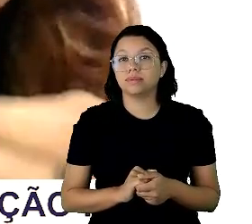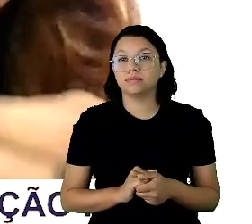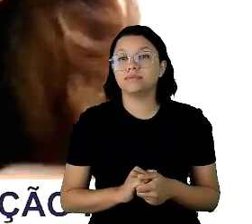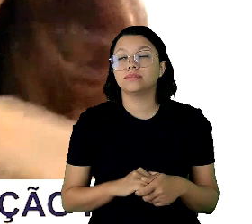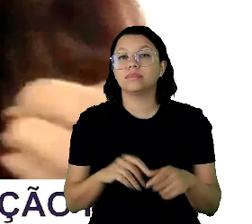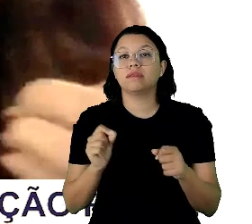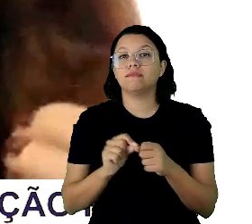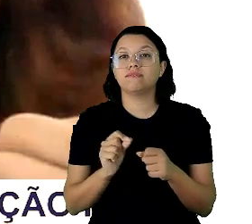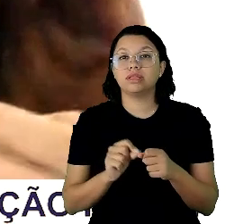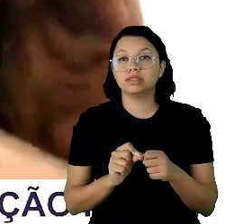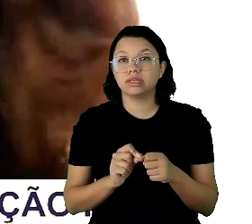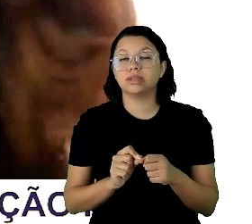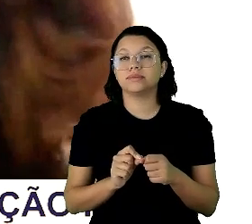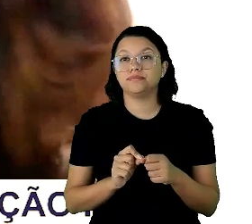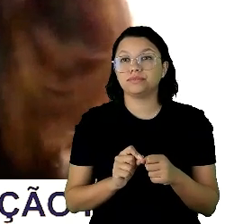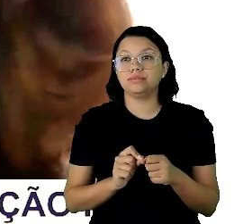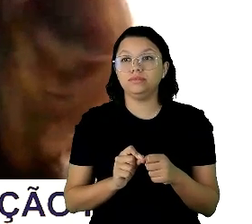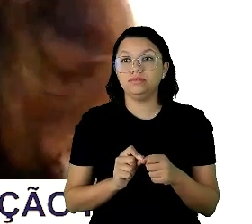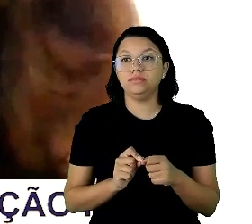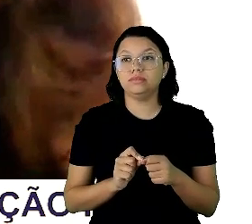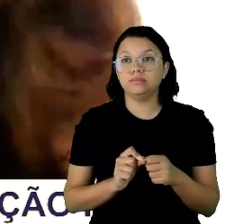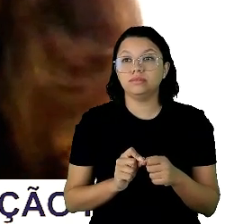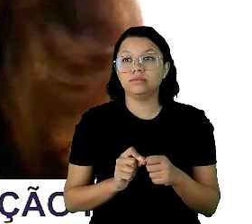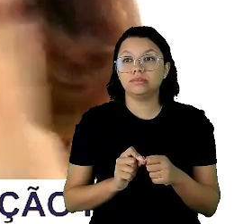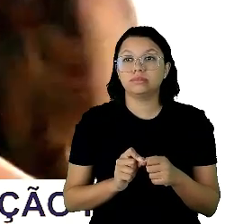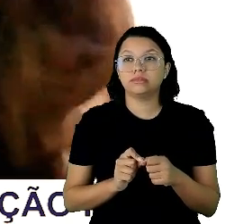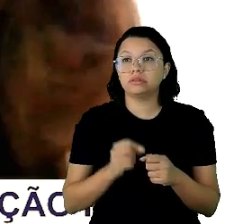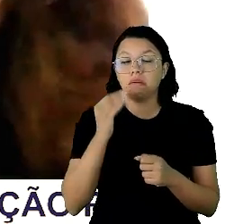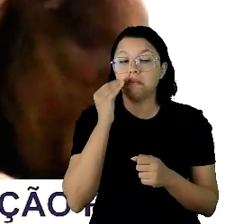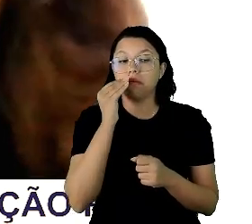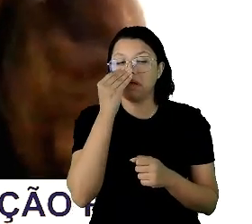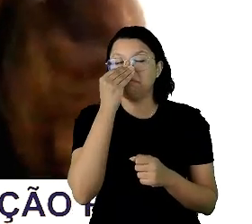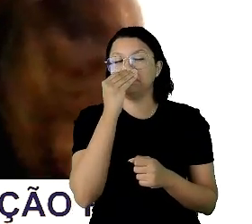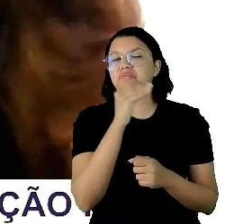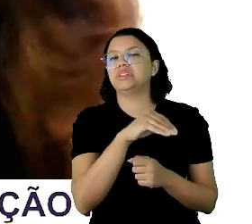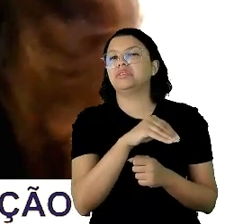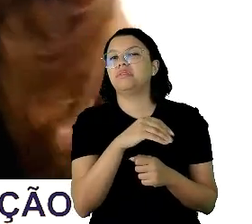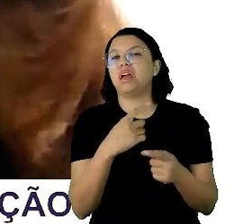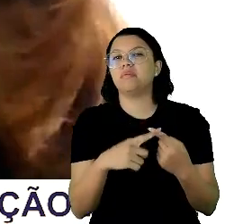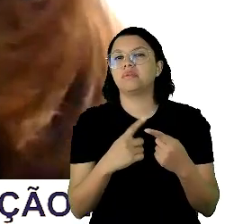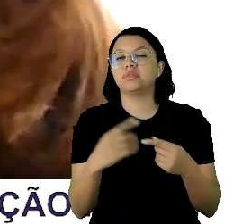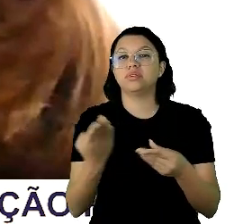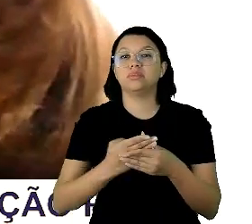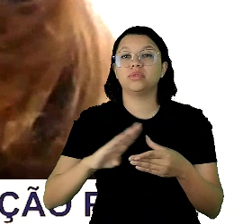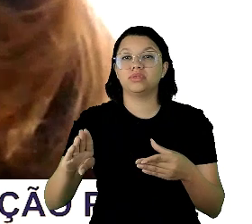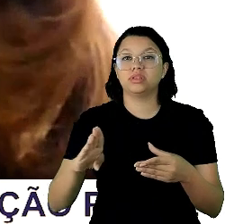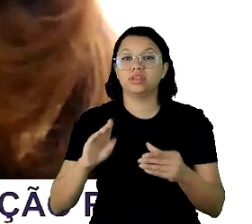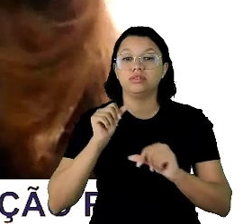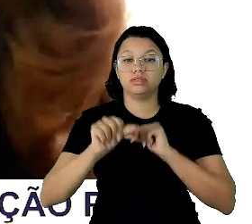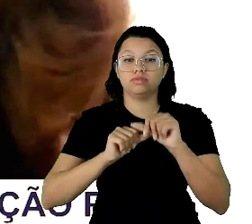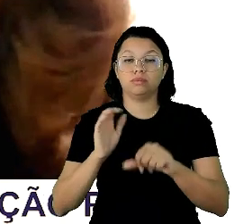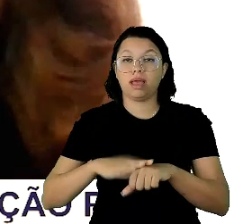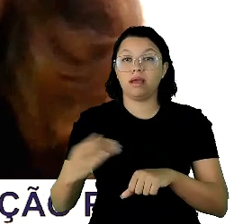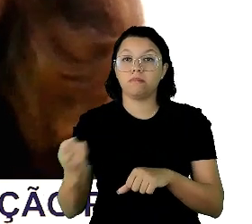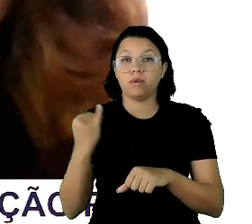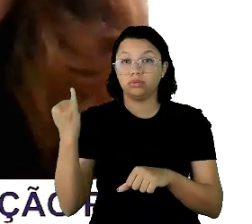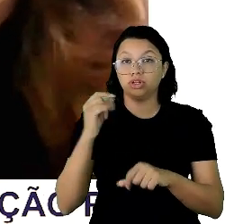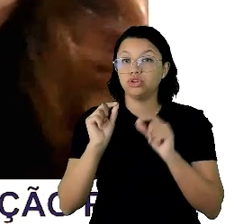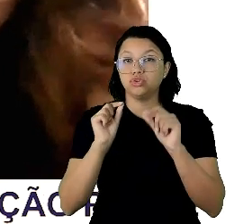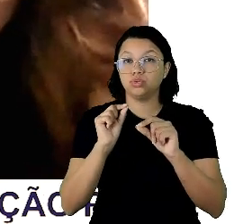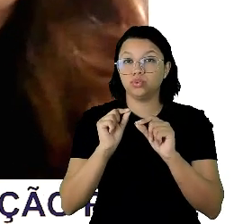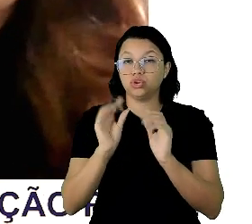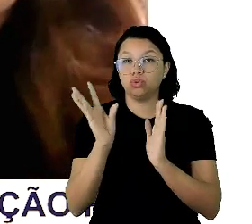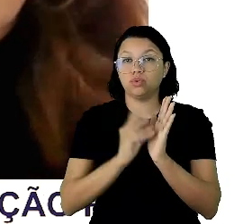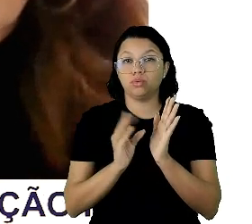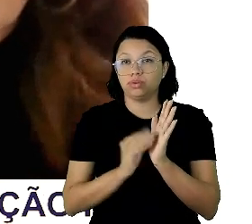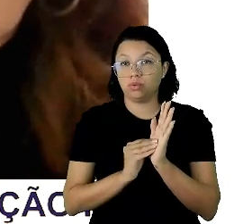porque o processo virou mais importante do que o conteúdo e foi mal conduzido, ou como uma forma de coerção. Então,